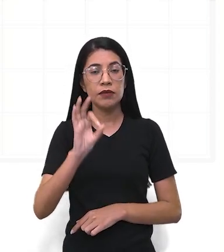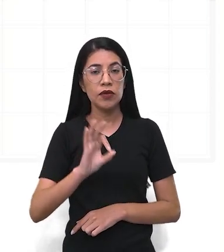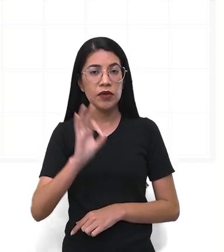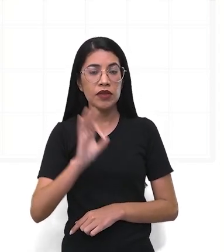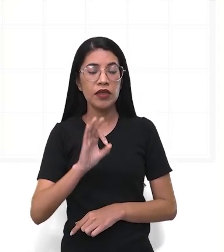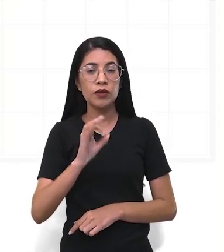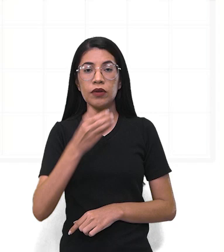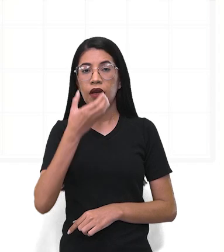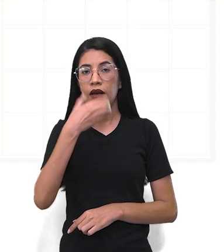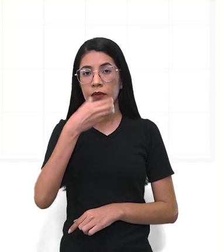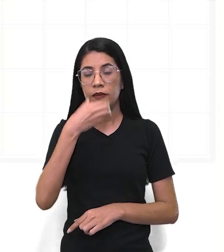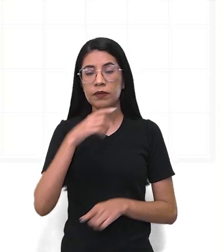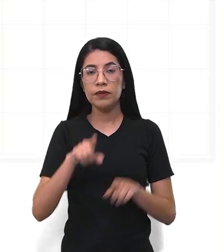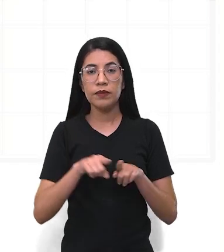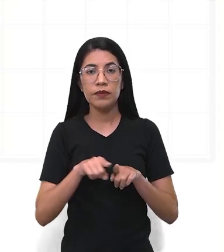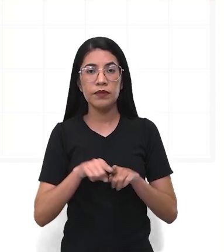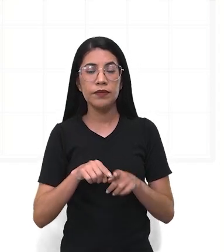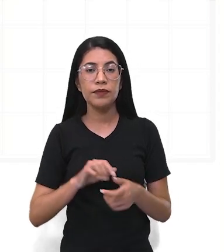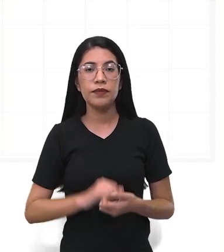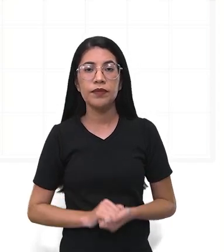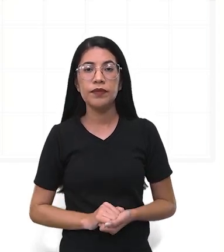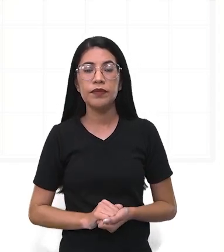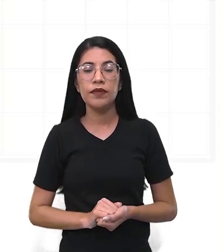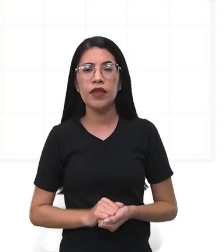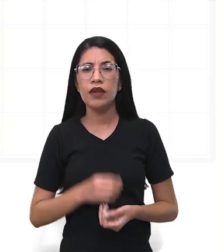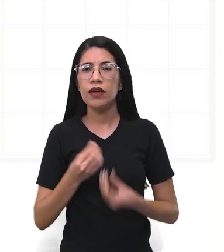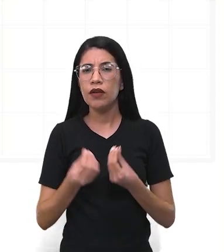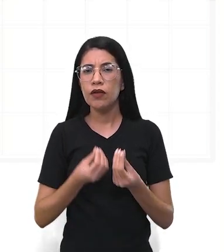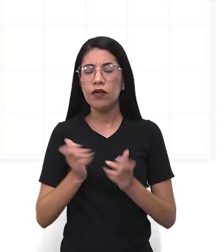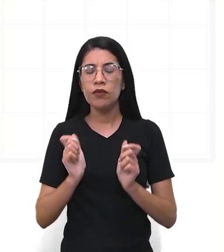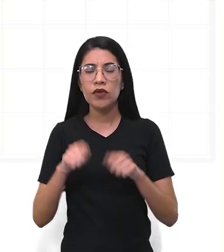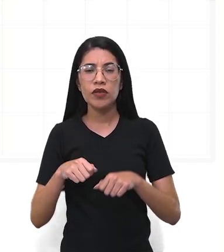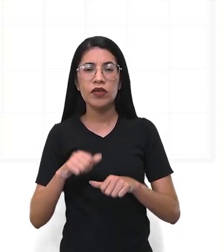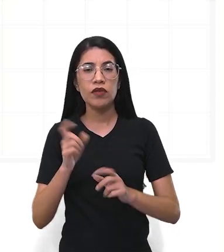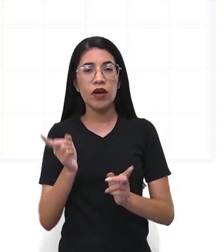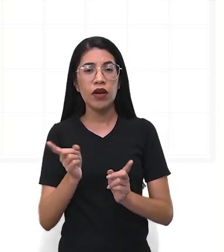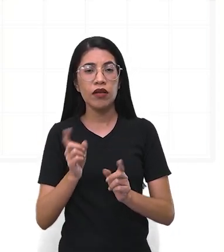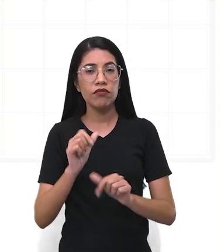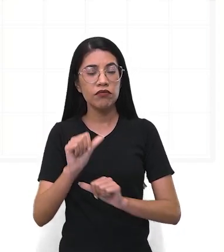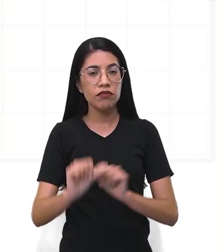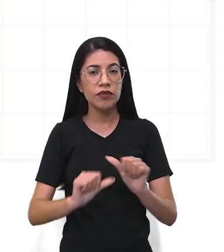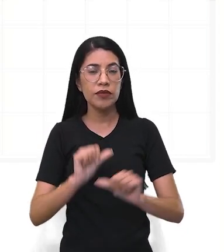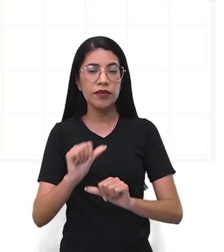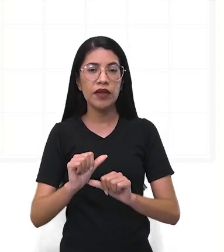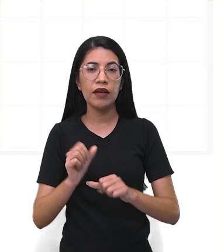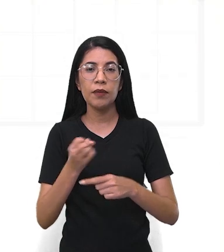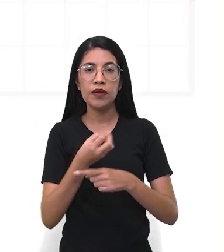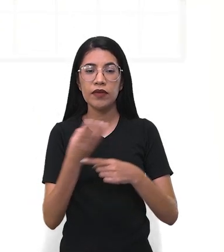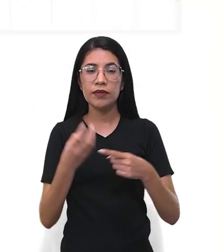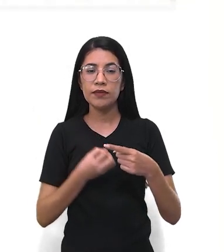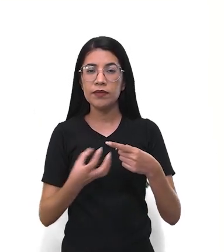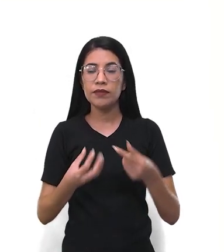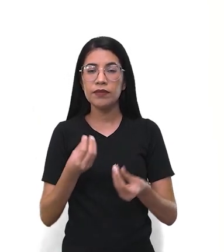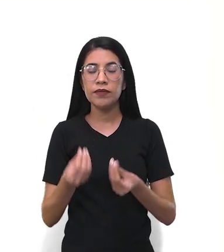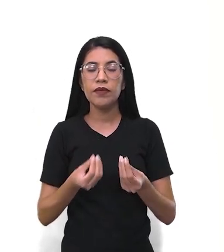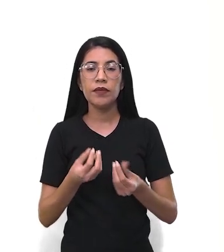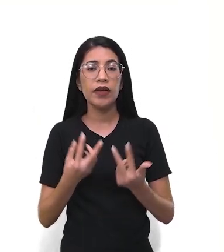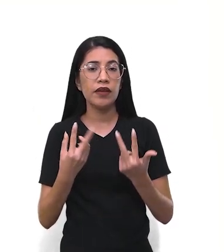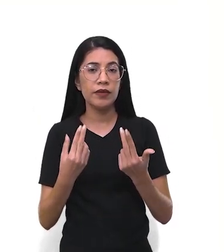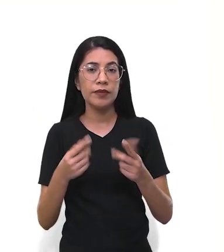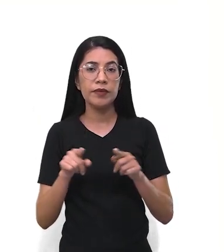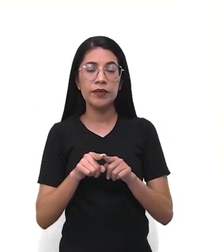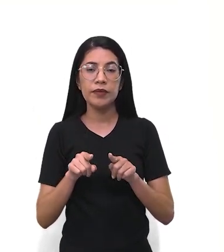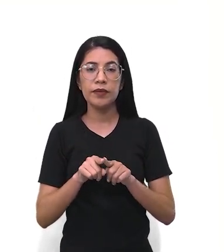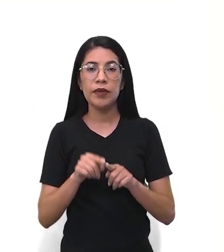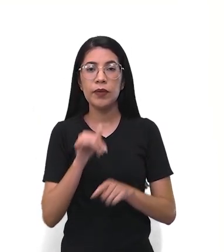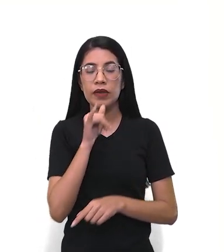uma maçã, tá? Como é que a gente vai fazer para converter nesse caso aí, né? Mesma ideia, a gente vai